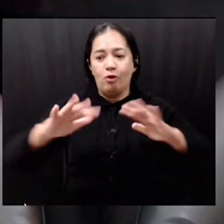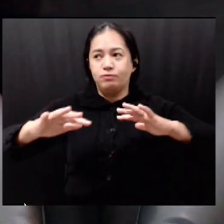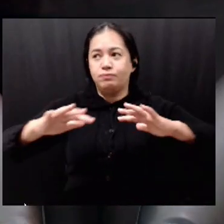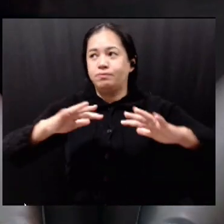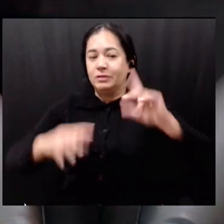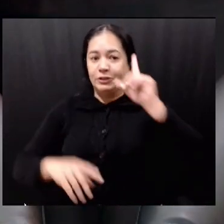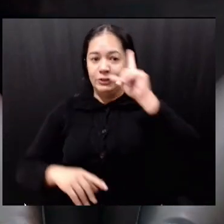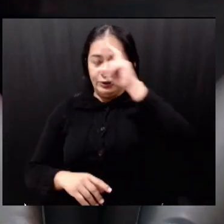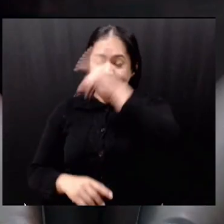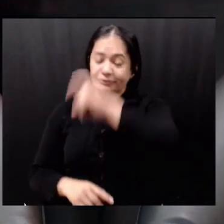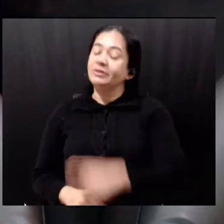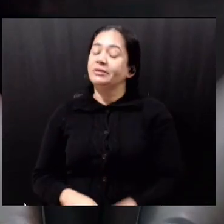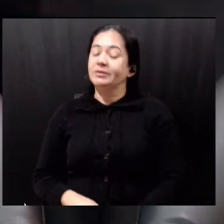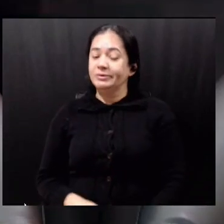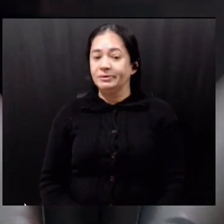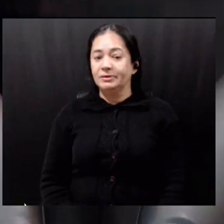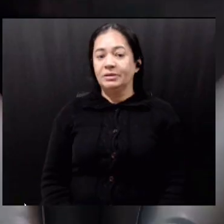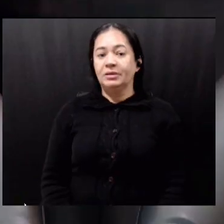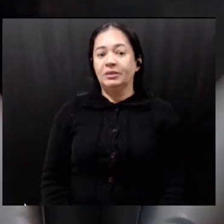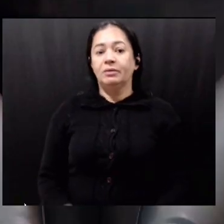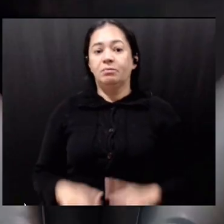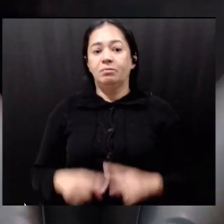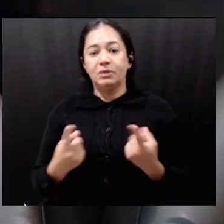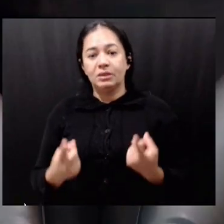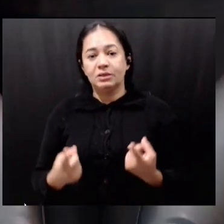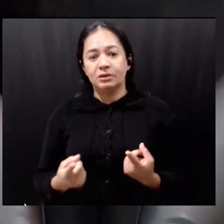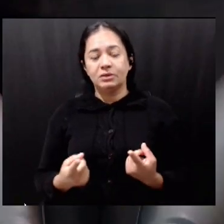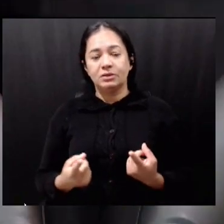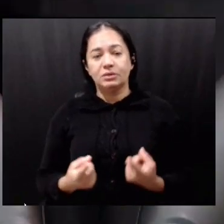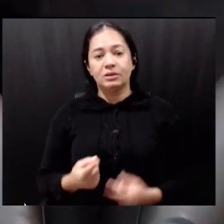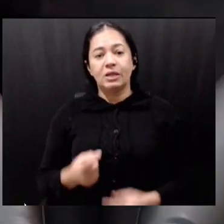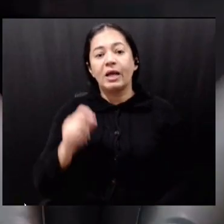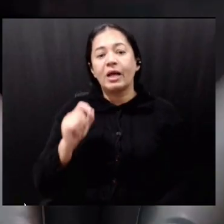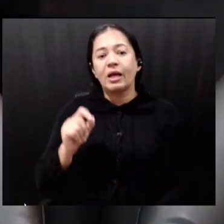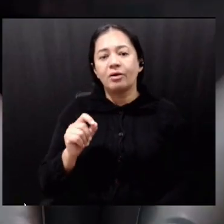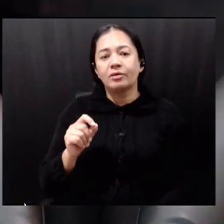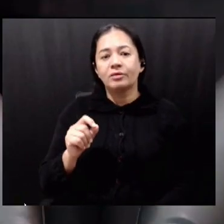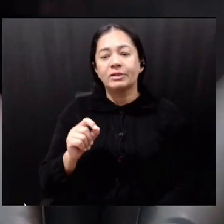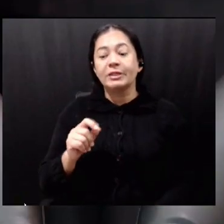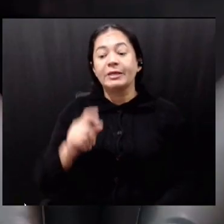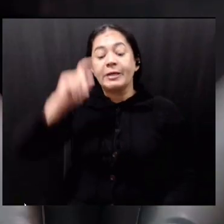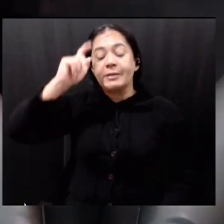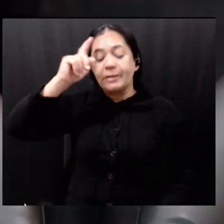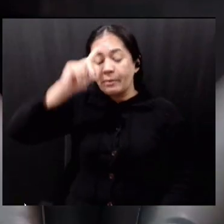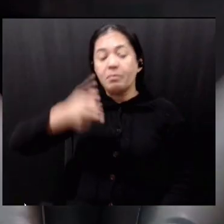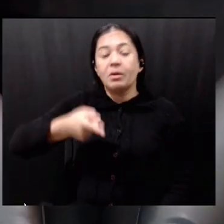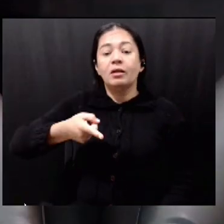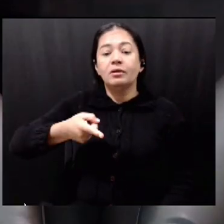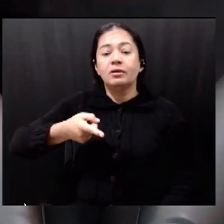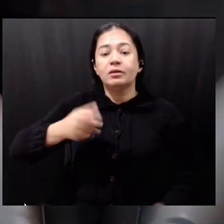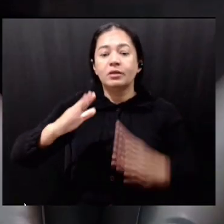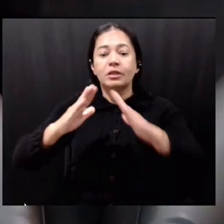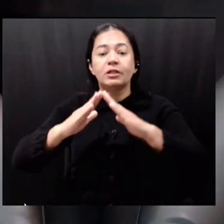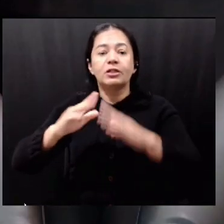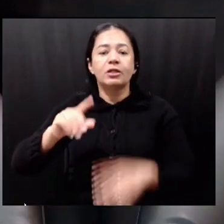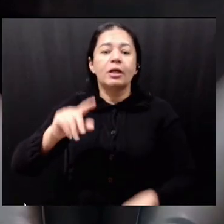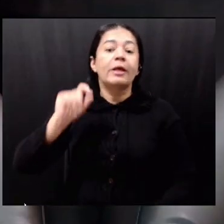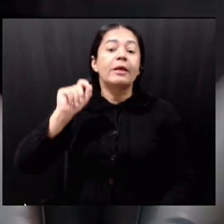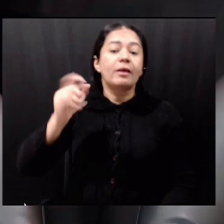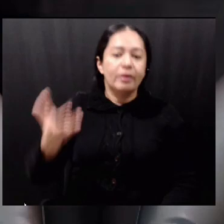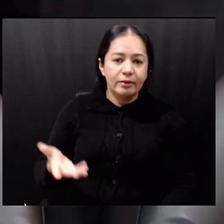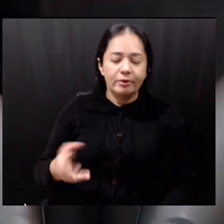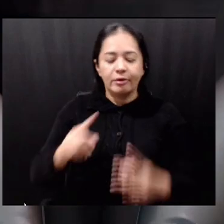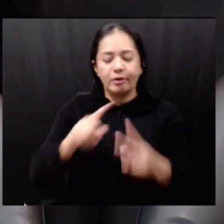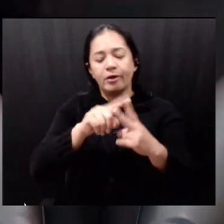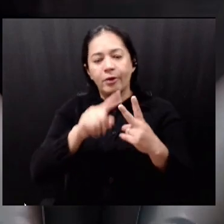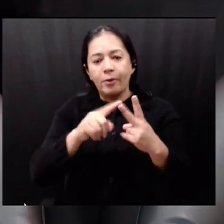né? Mas, de fato, quem ali é a autoridade dentro da casa são os pais. Os pais precisam